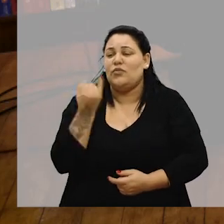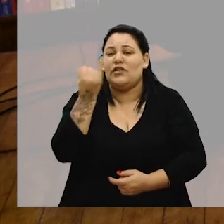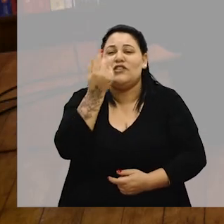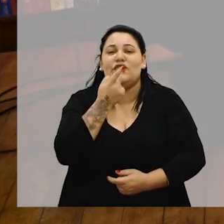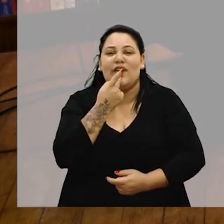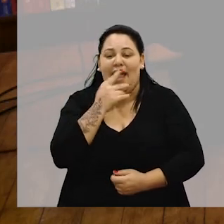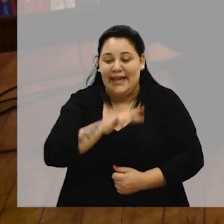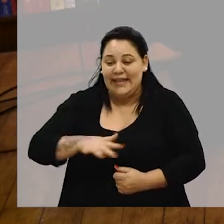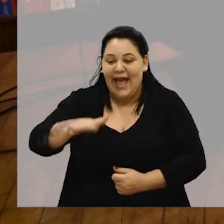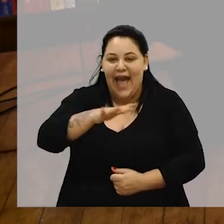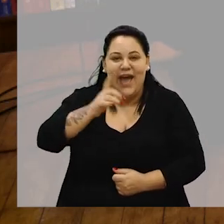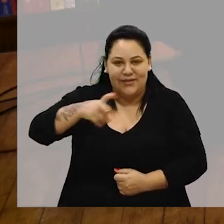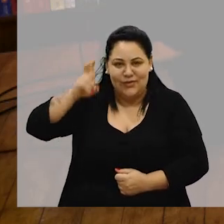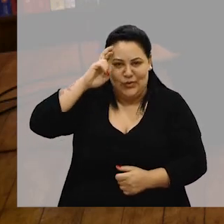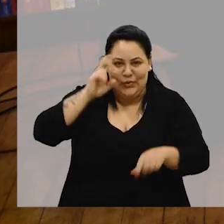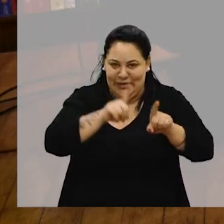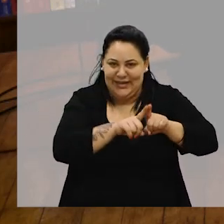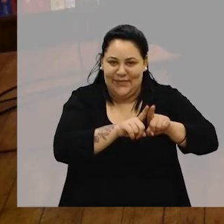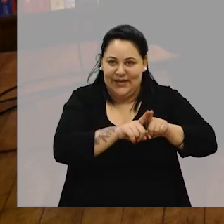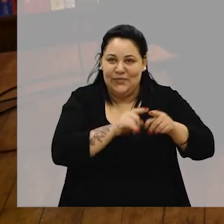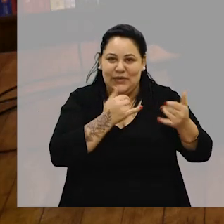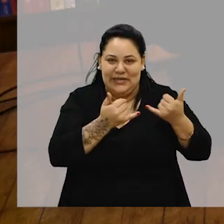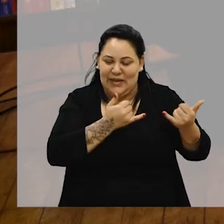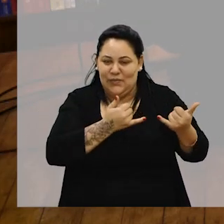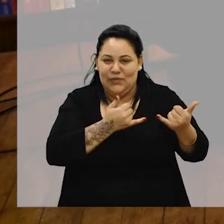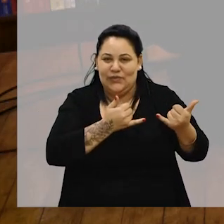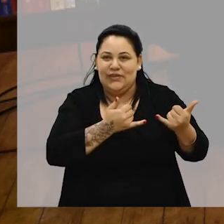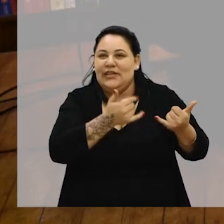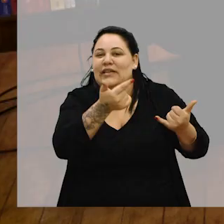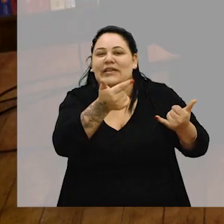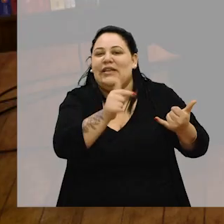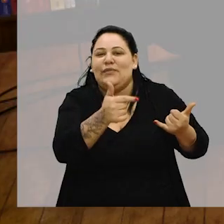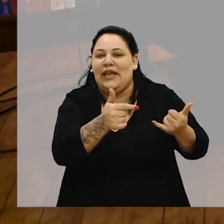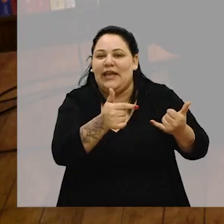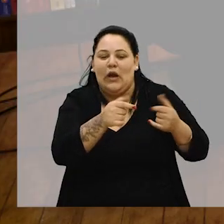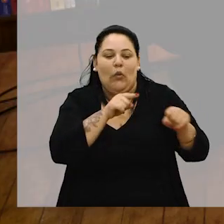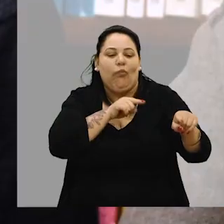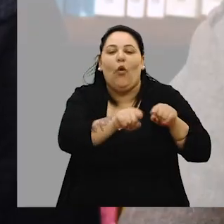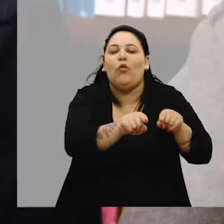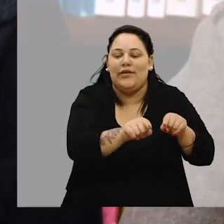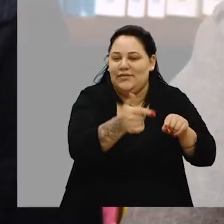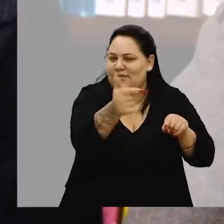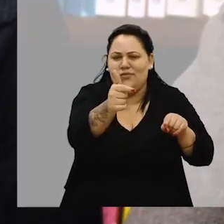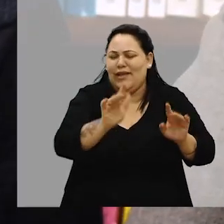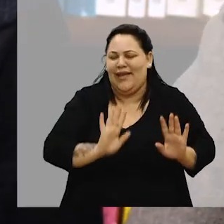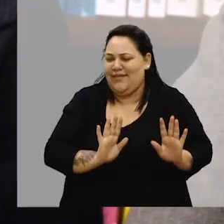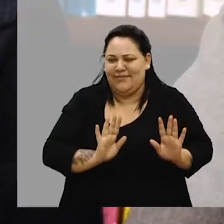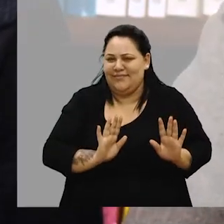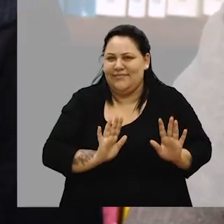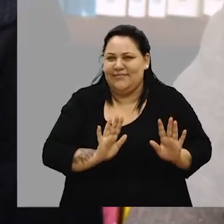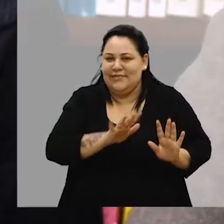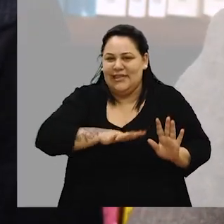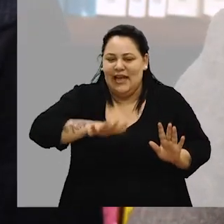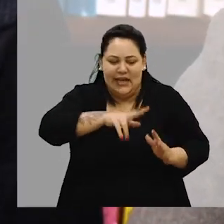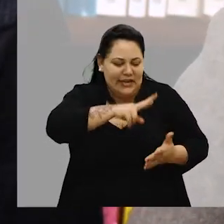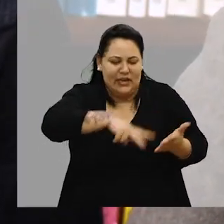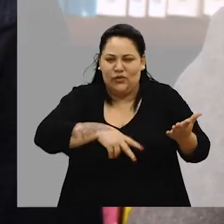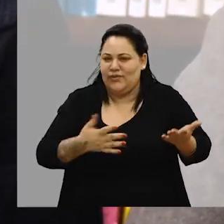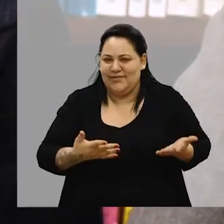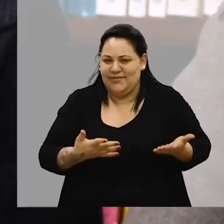Eu sempre gosto de frisar que na área da cultura, né, não existe